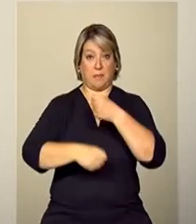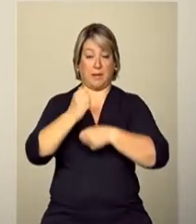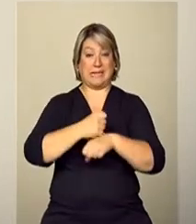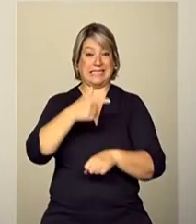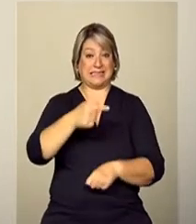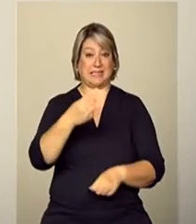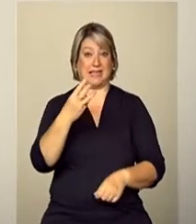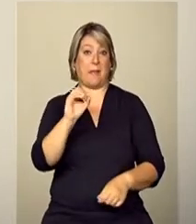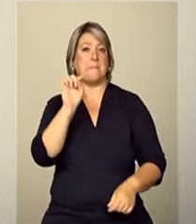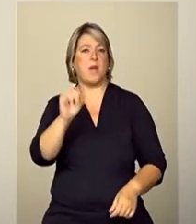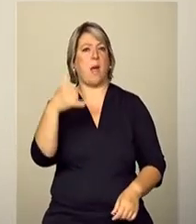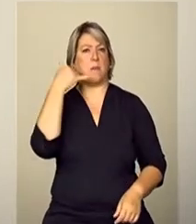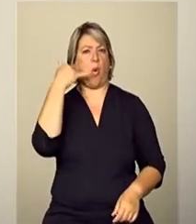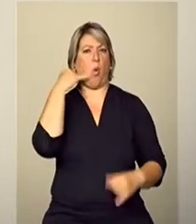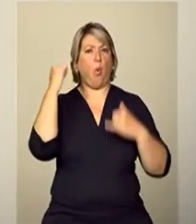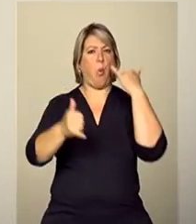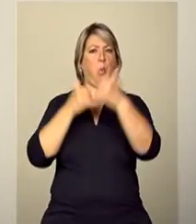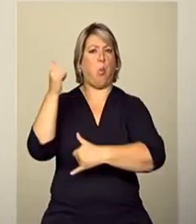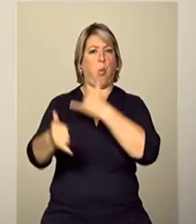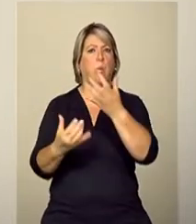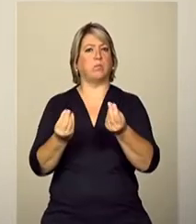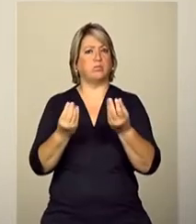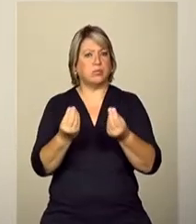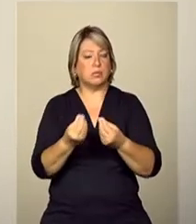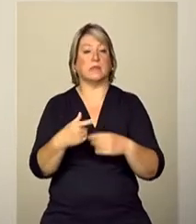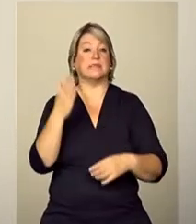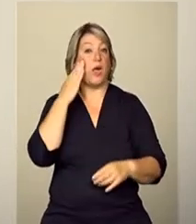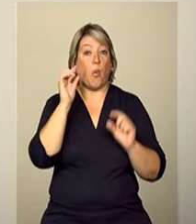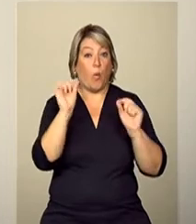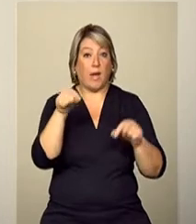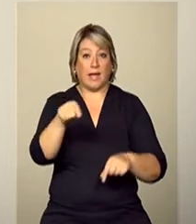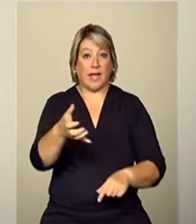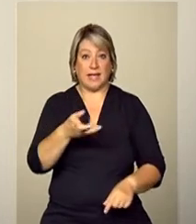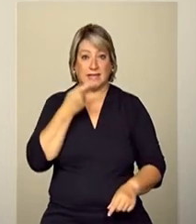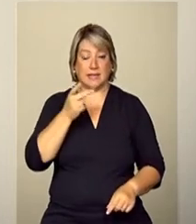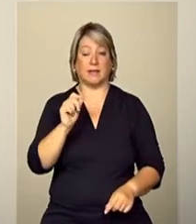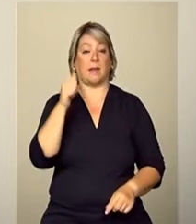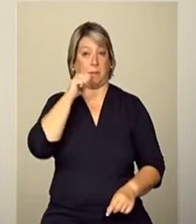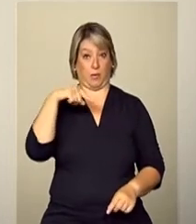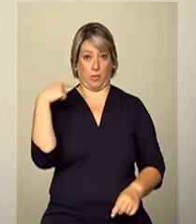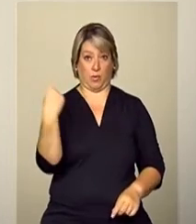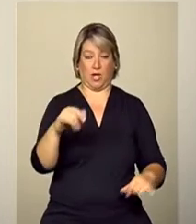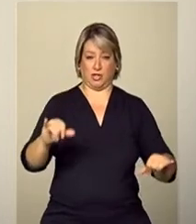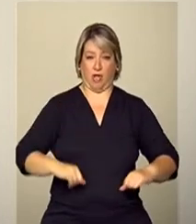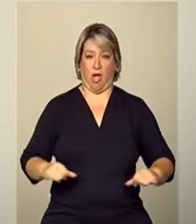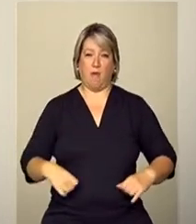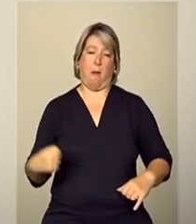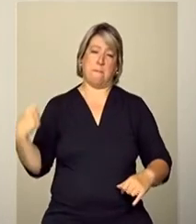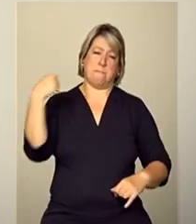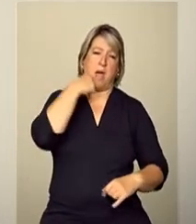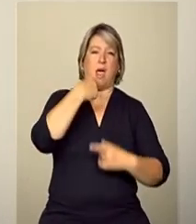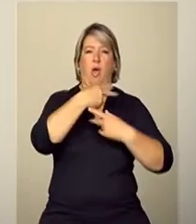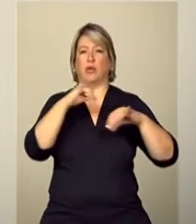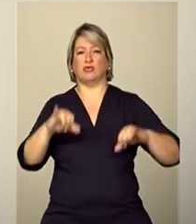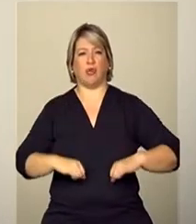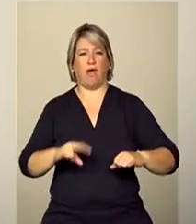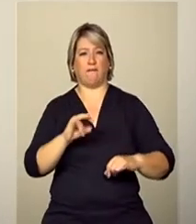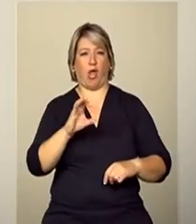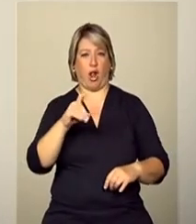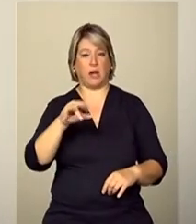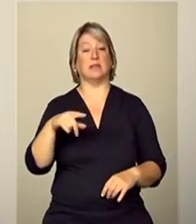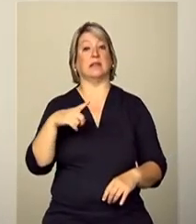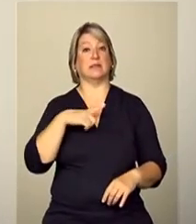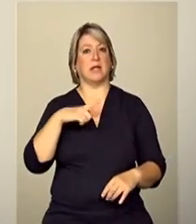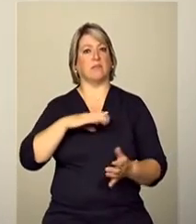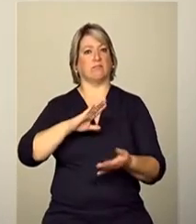730 mil ligações sabe você não que isso significa que as mulheres que sofrem violência Tem cada